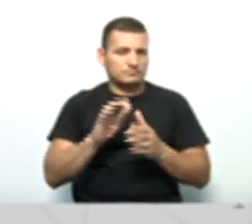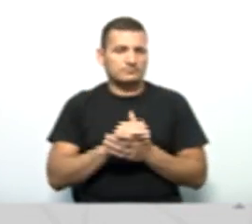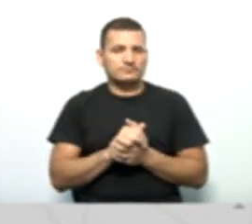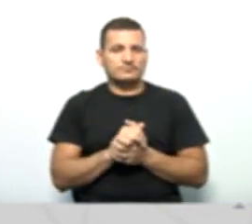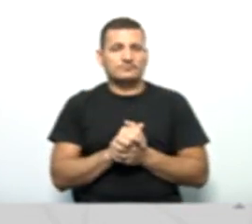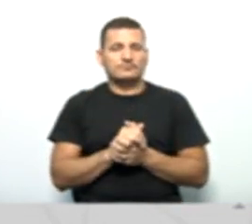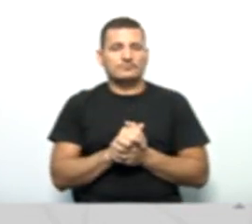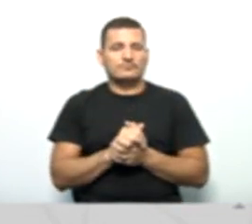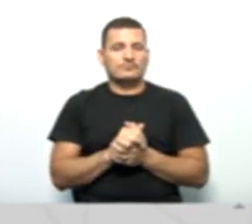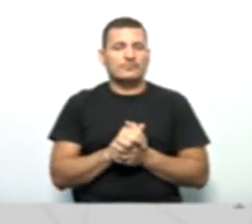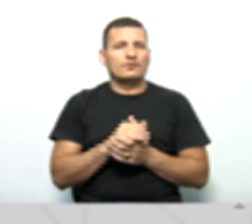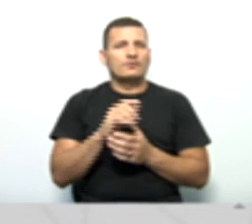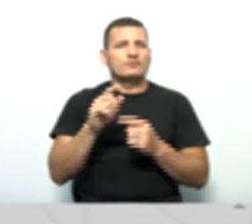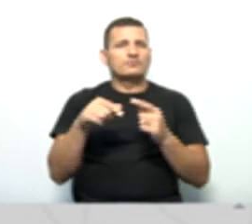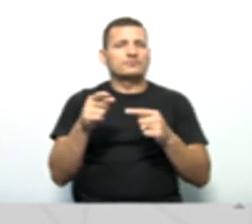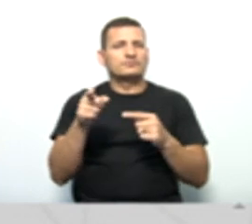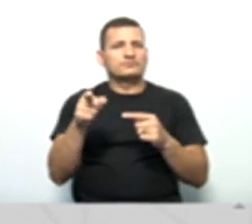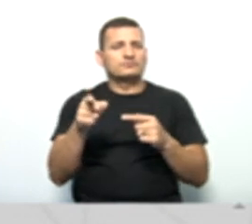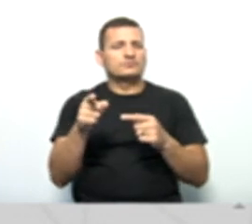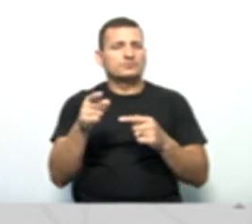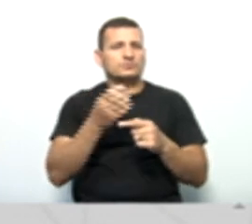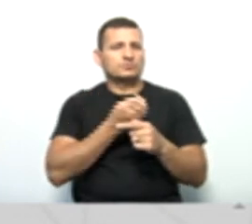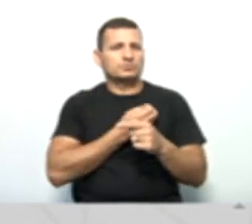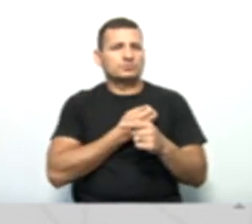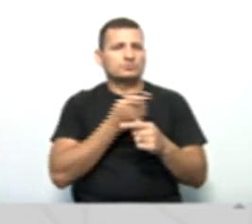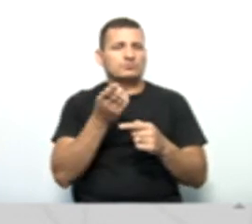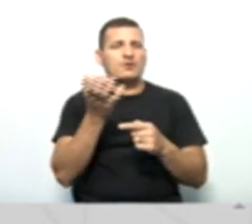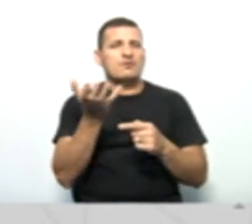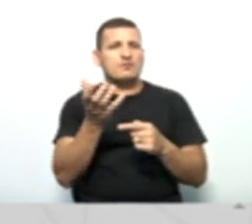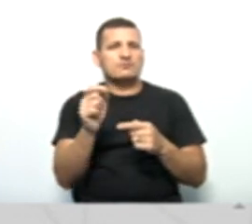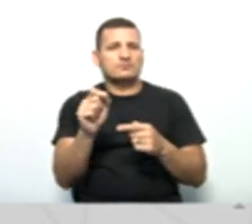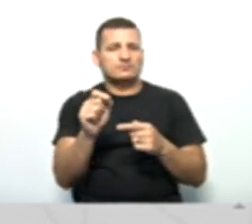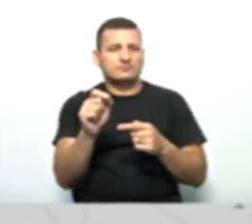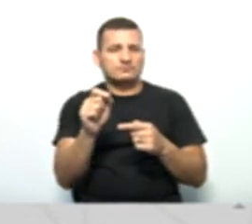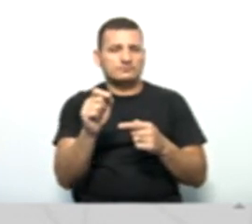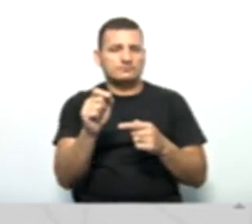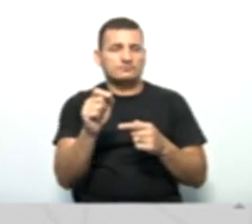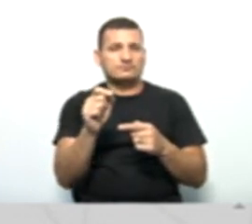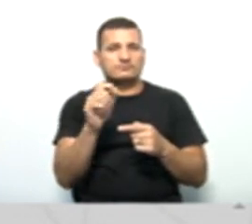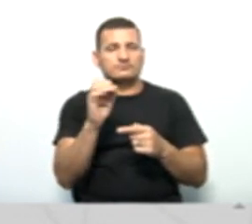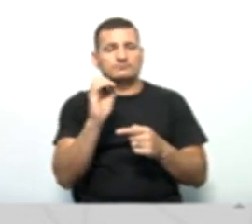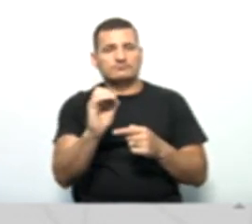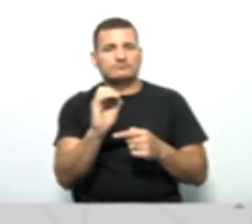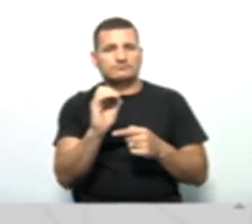número daquela lista que ele recebeu aquele número, ele quer a posição 0.